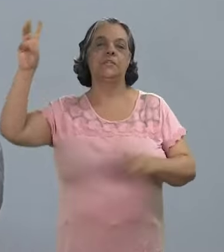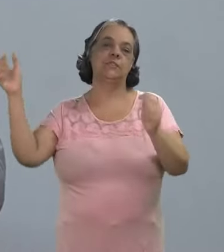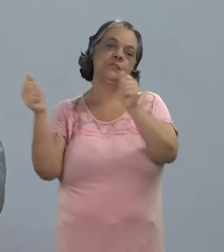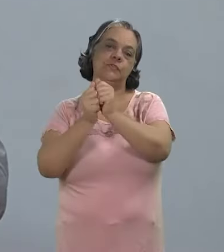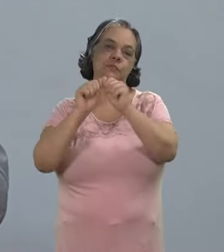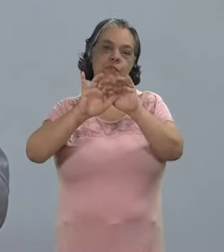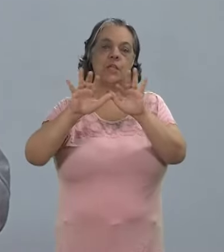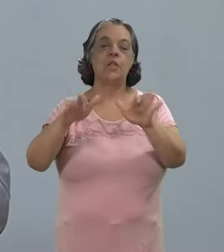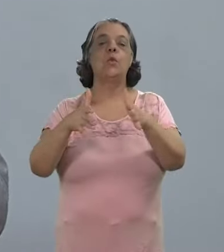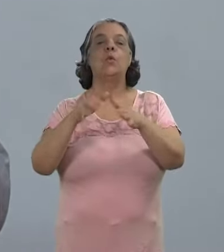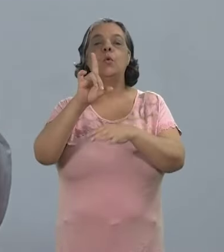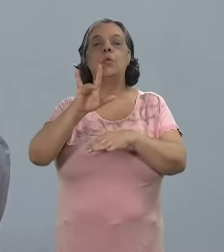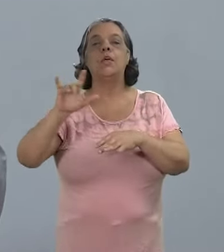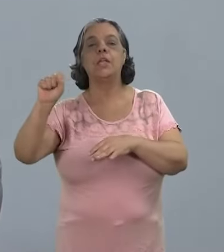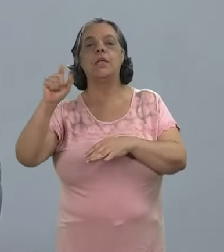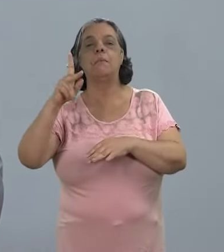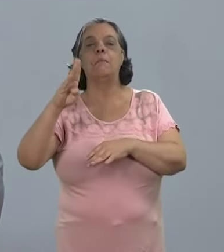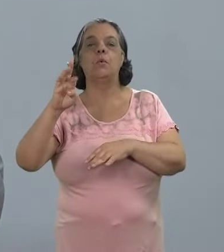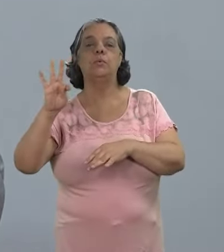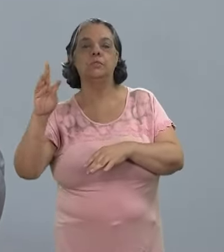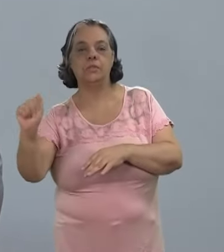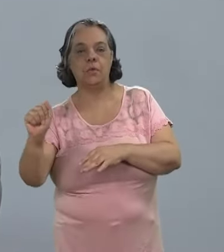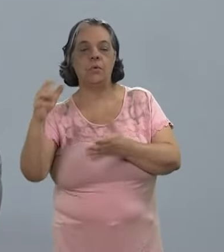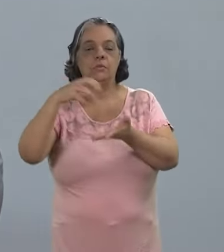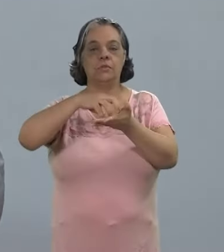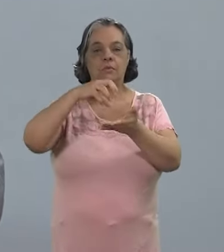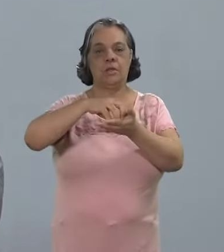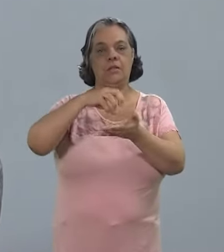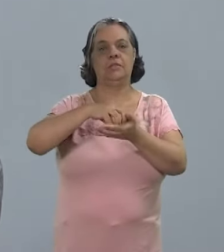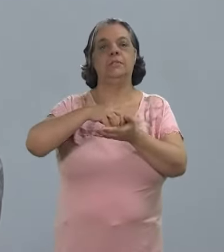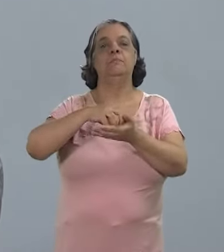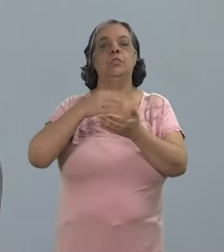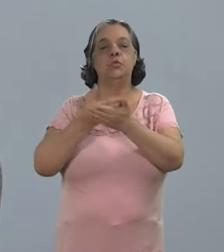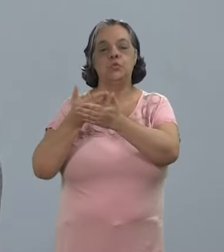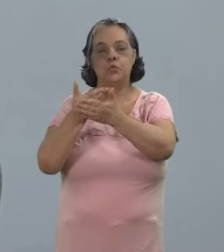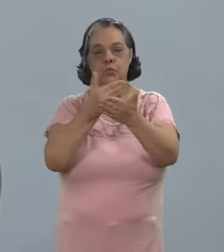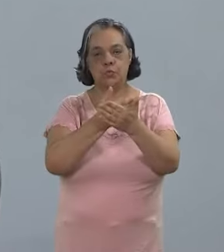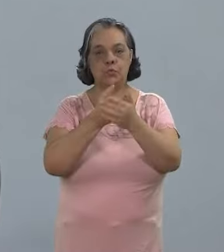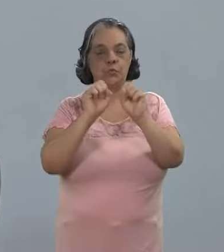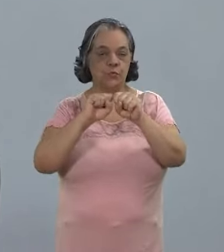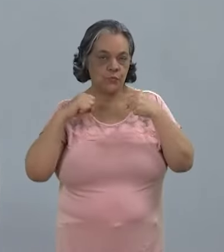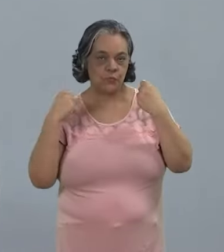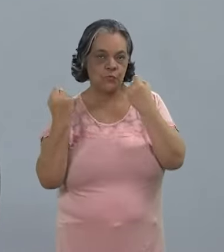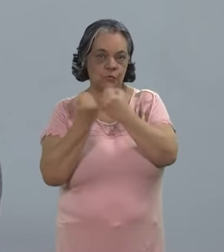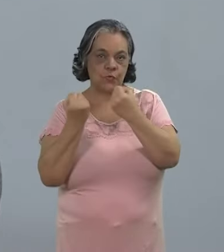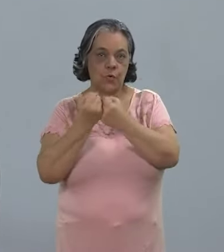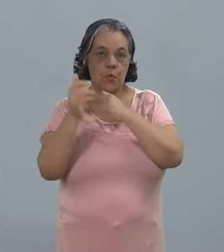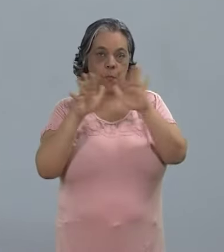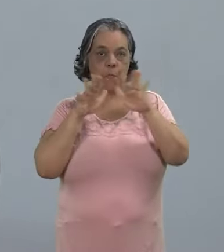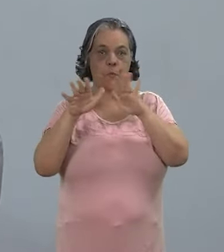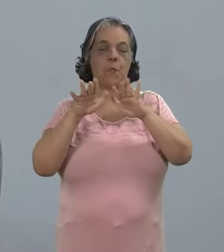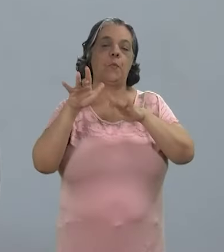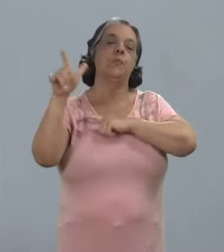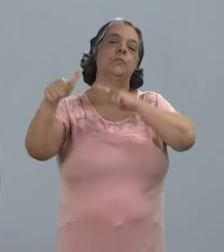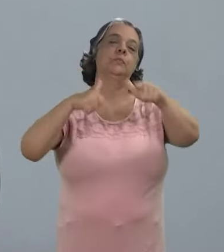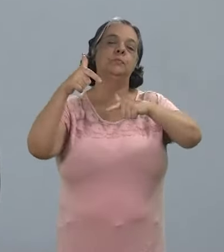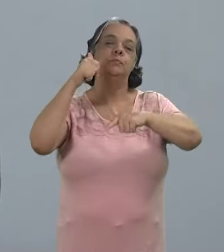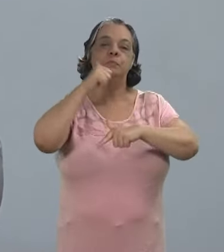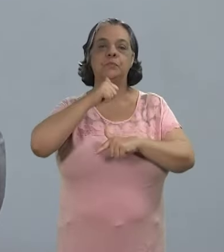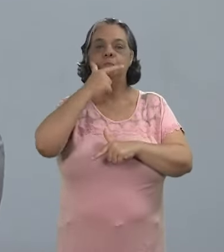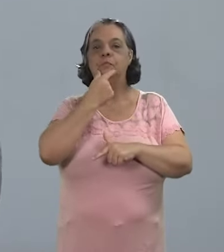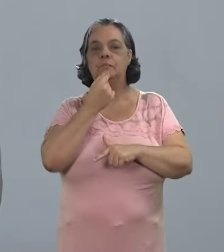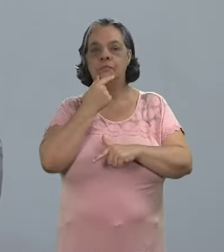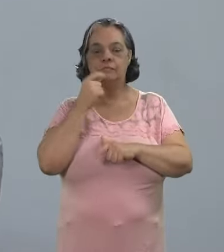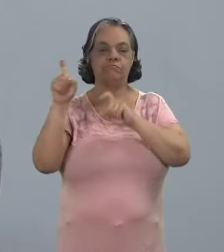Mídia numa parceria com a Cátedra Luiz Beltrão de Comunicação o Centro Noel da Câmara de Estudos e Ação Social o Movimento dos